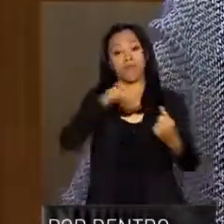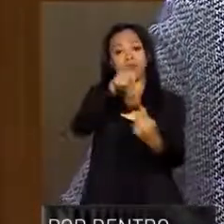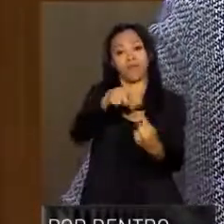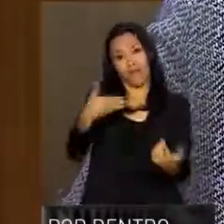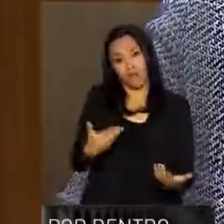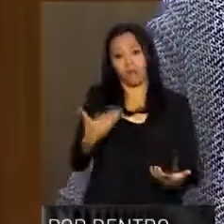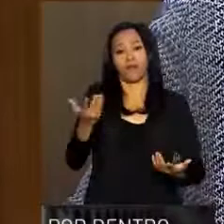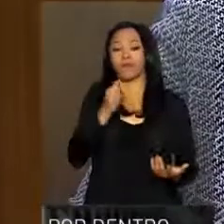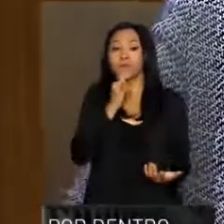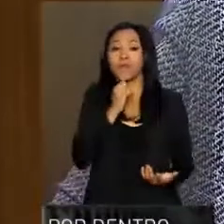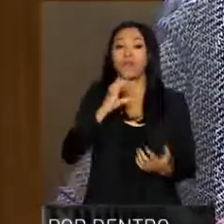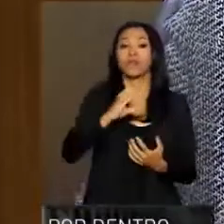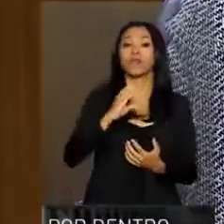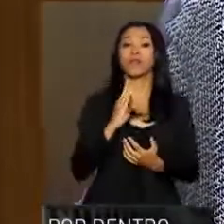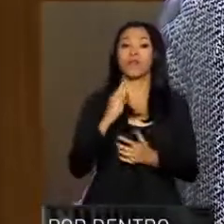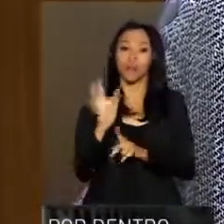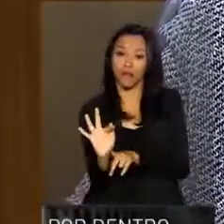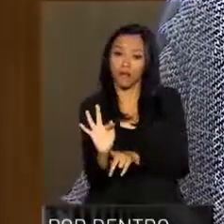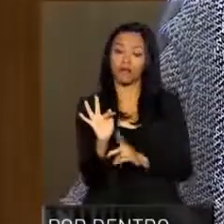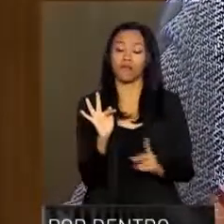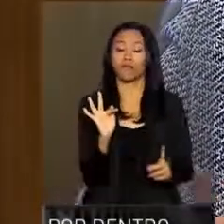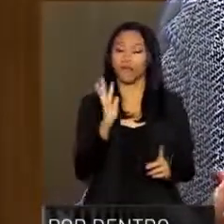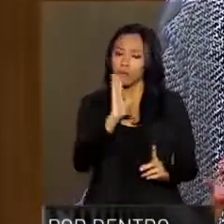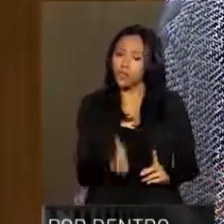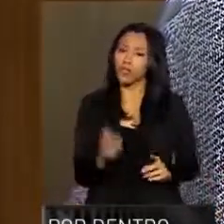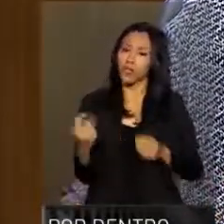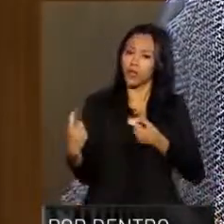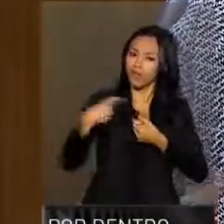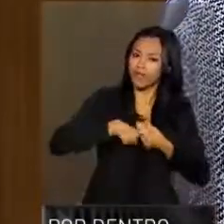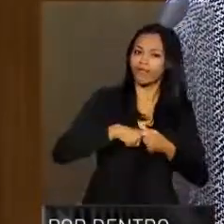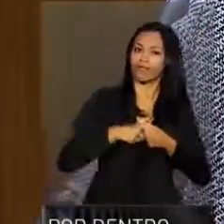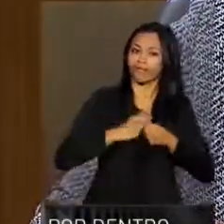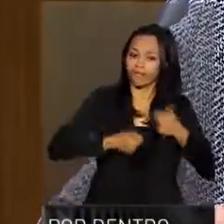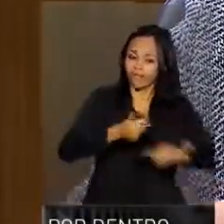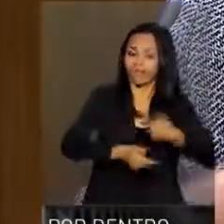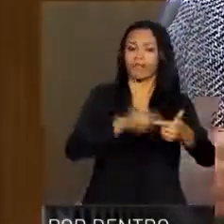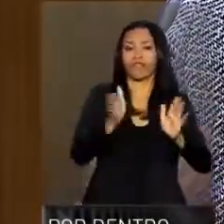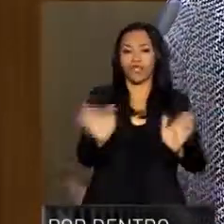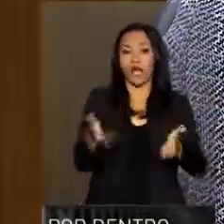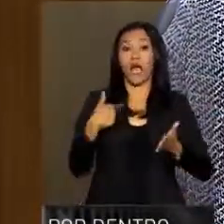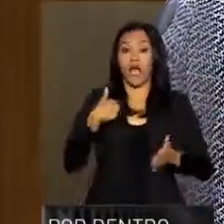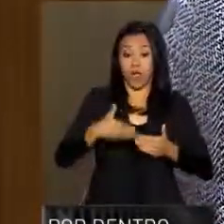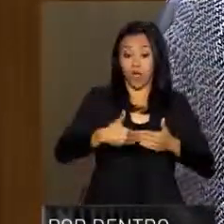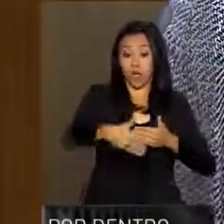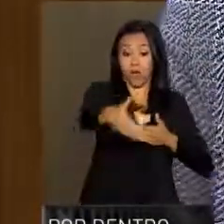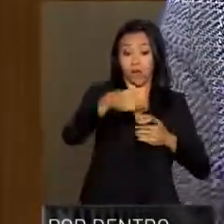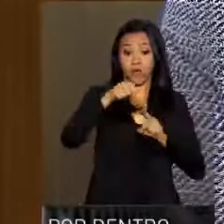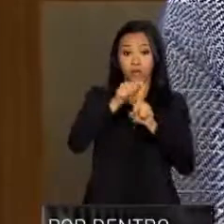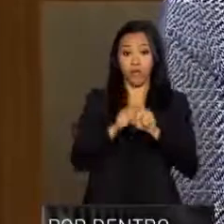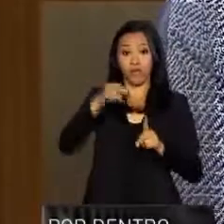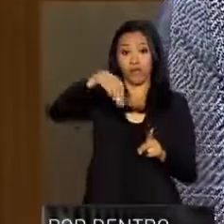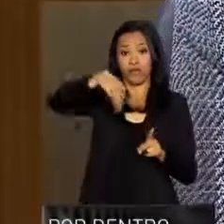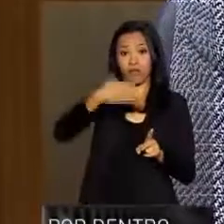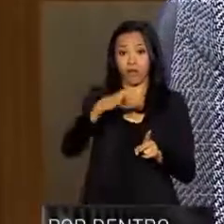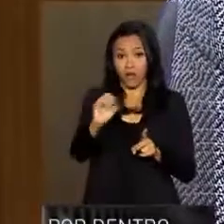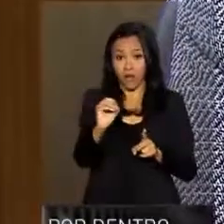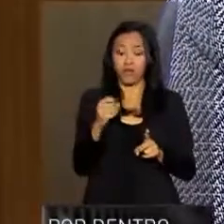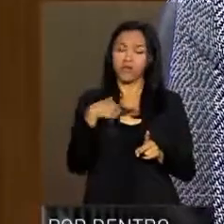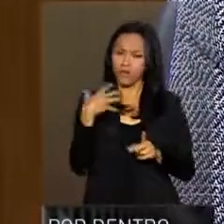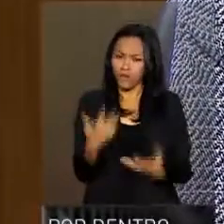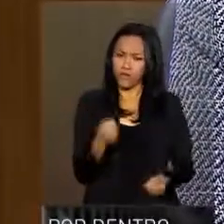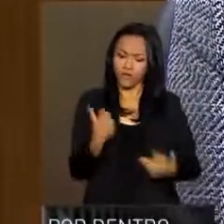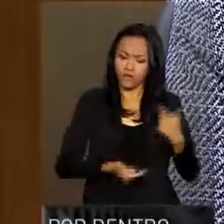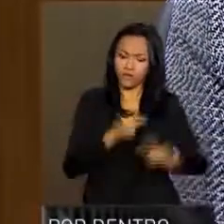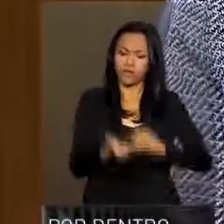problemas cbf a cbf já está conosco agora em março nós vamos fazer um grande movimento juntando todos porque o